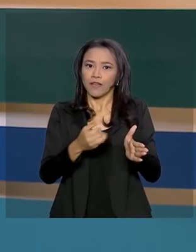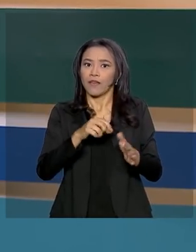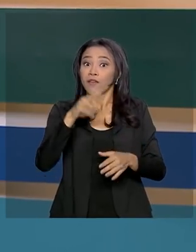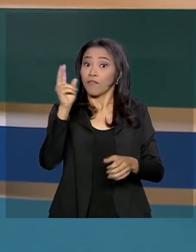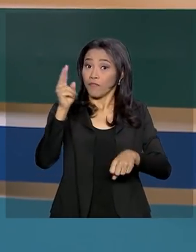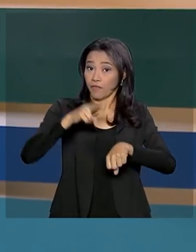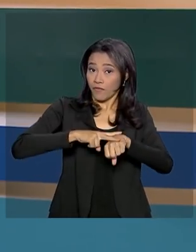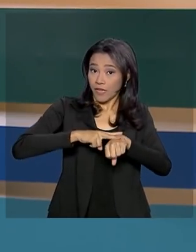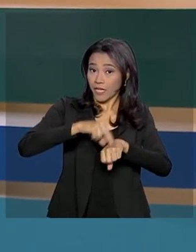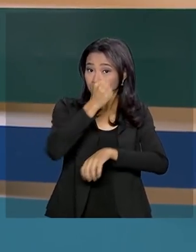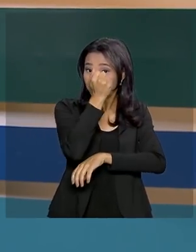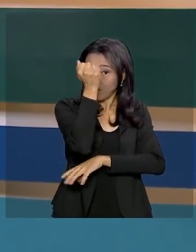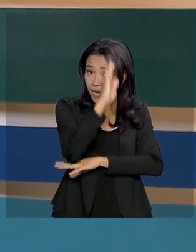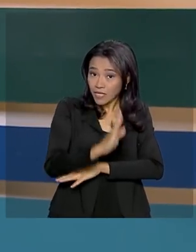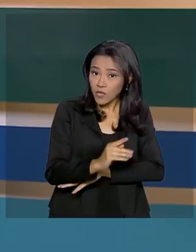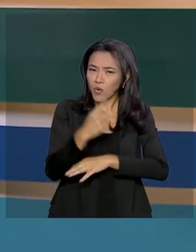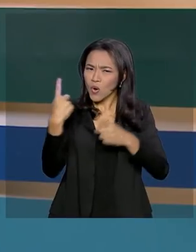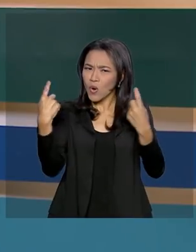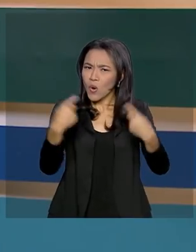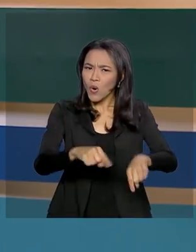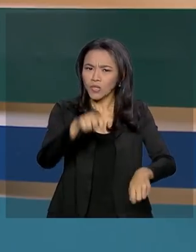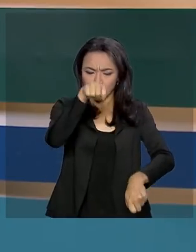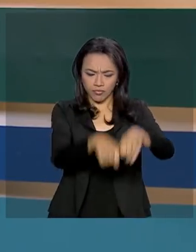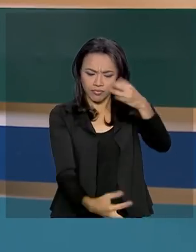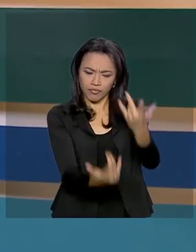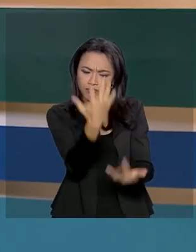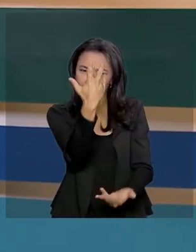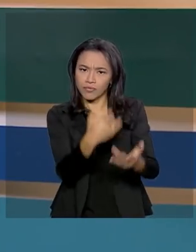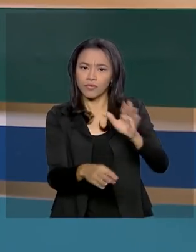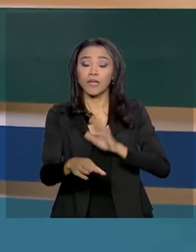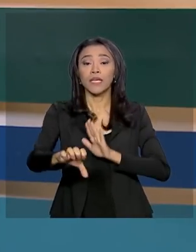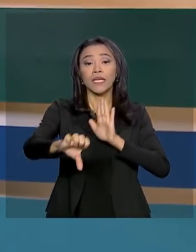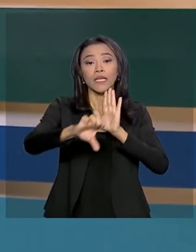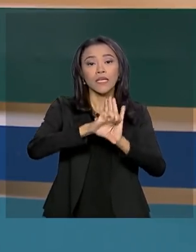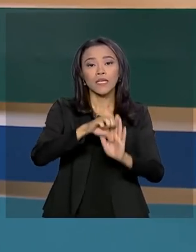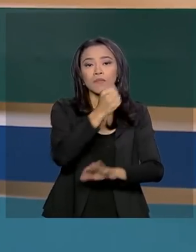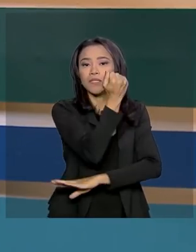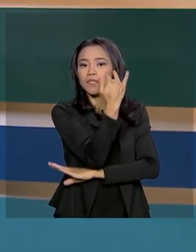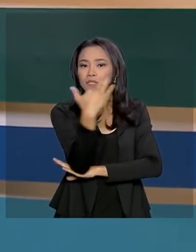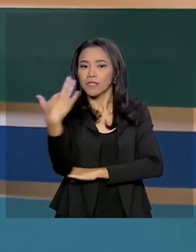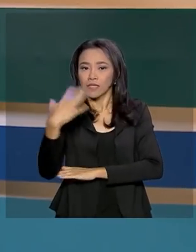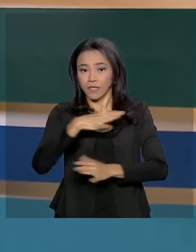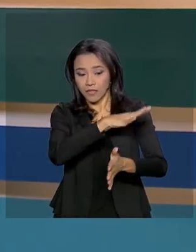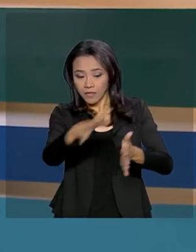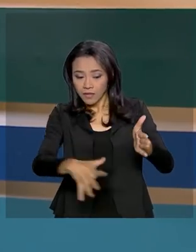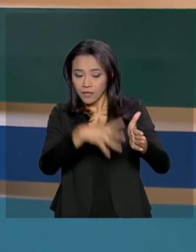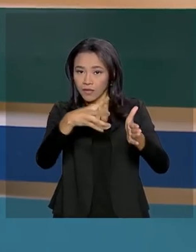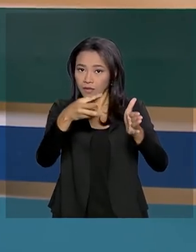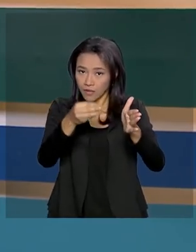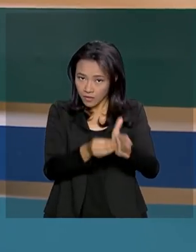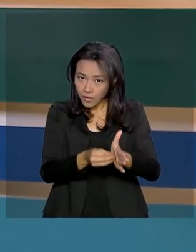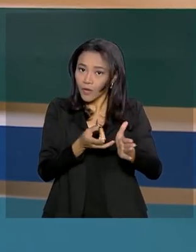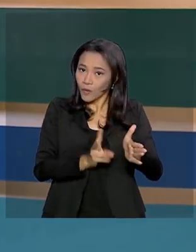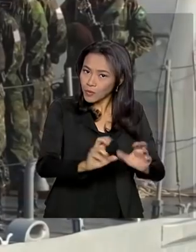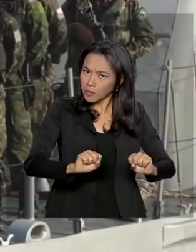da Defesa no combate às queimadas e aos crimes ambientais na Amazônia Legal, continua a apresentar resultados.